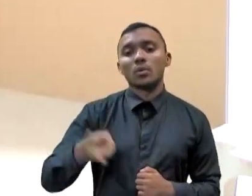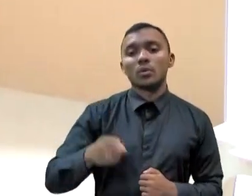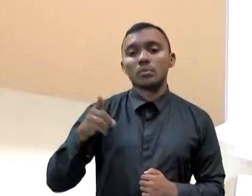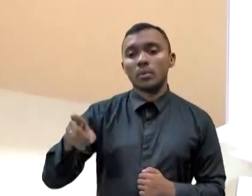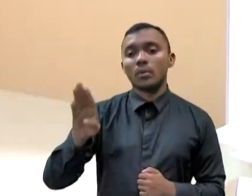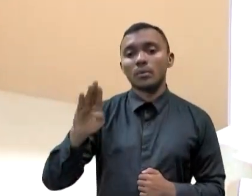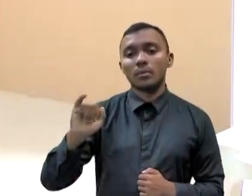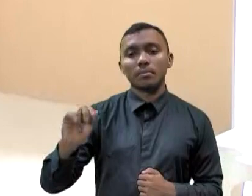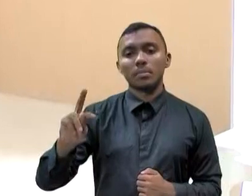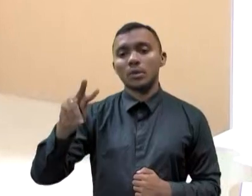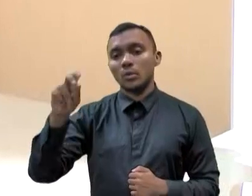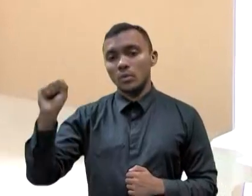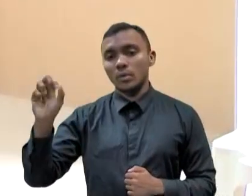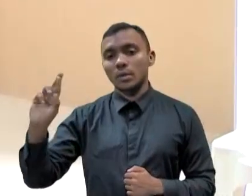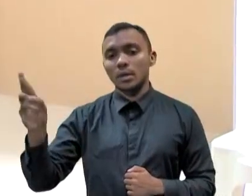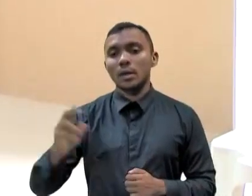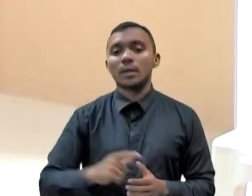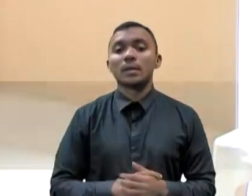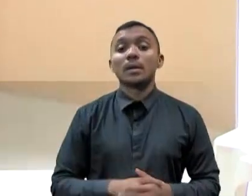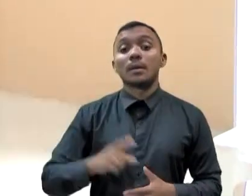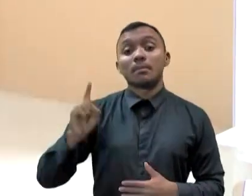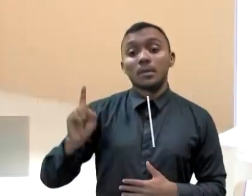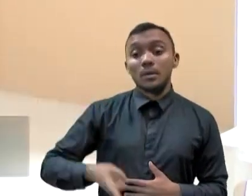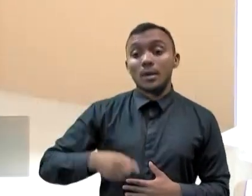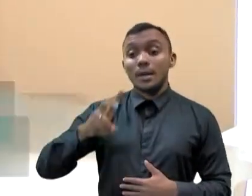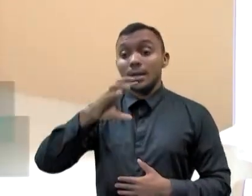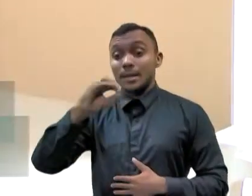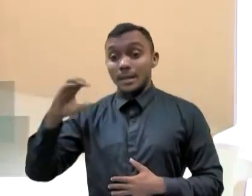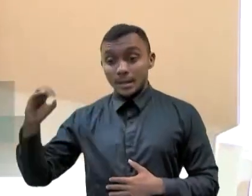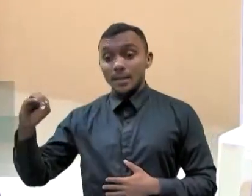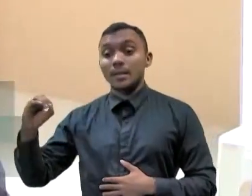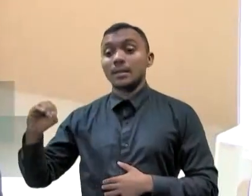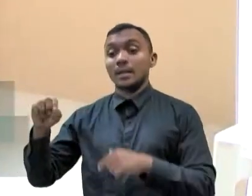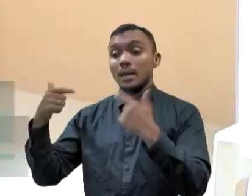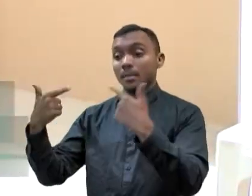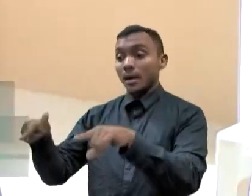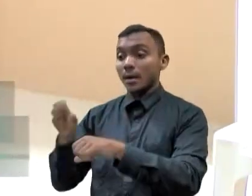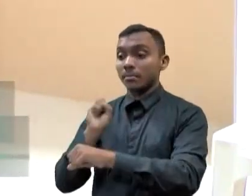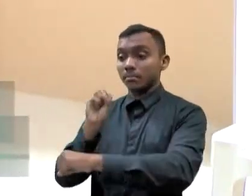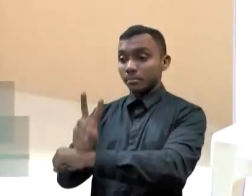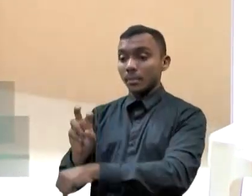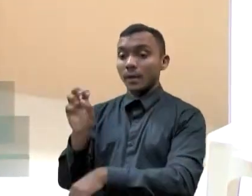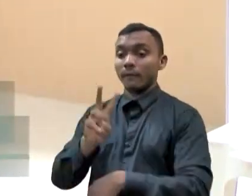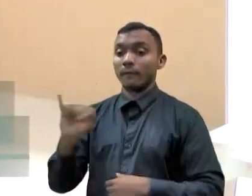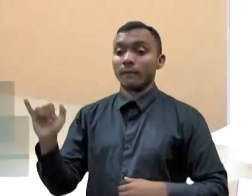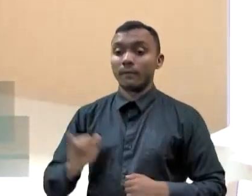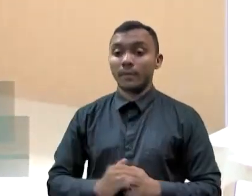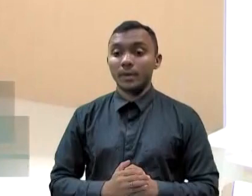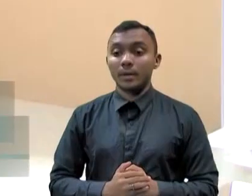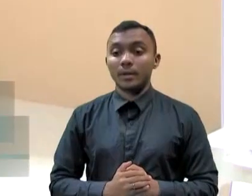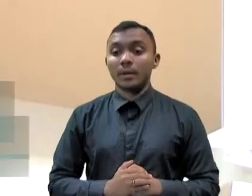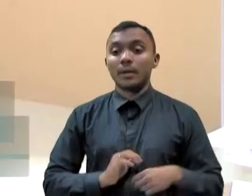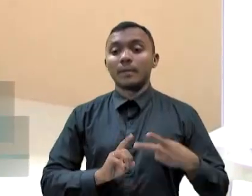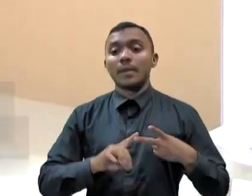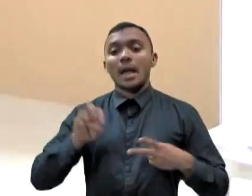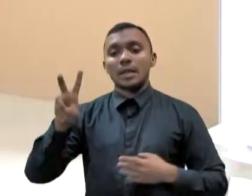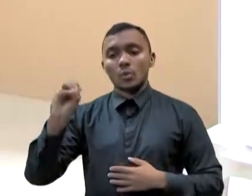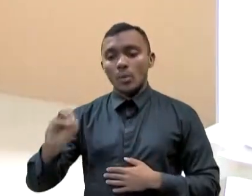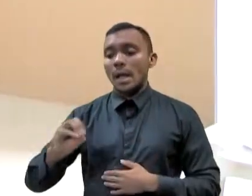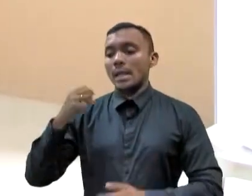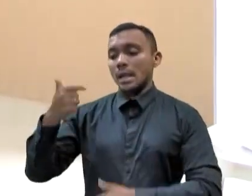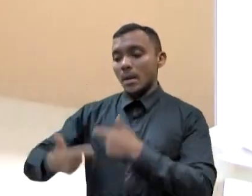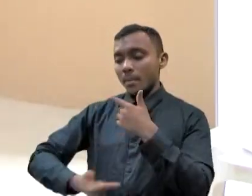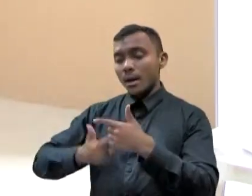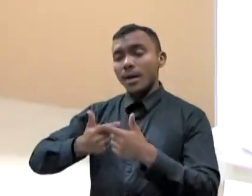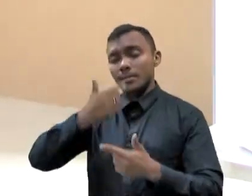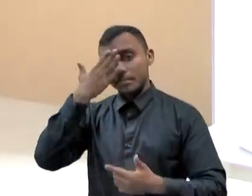Vão ser 1.500 empregos gerados na fase da construção, 50 empregos na operação e na manutenção. Eu acho que nós, como